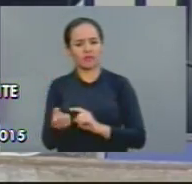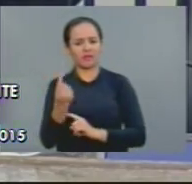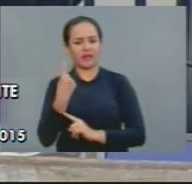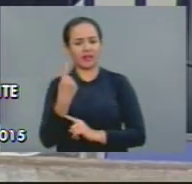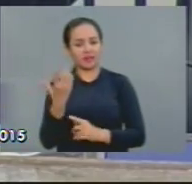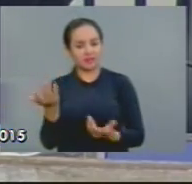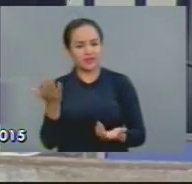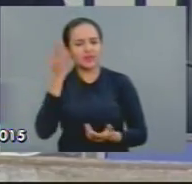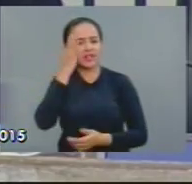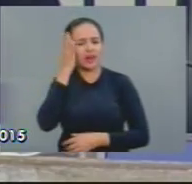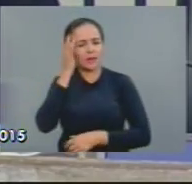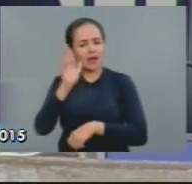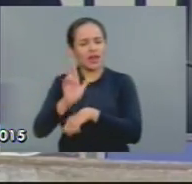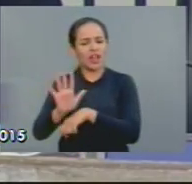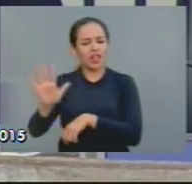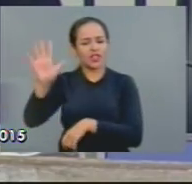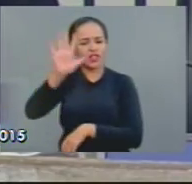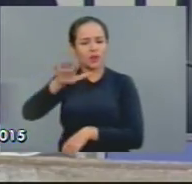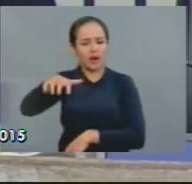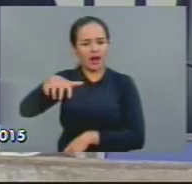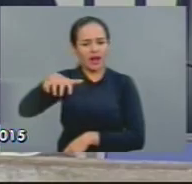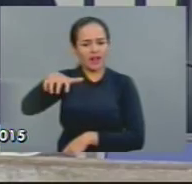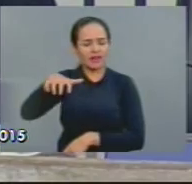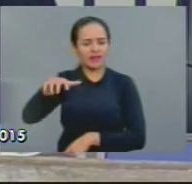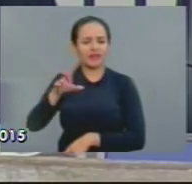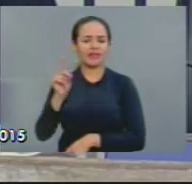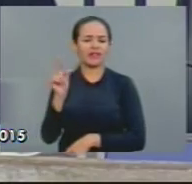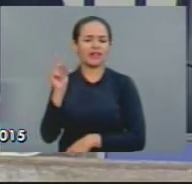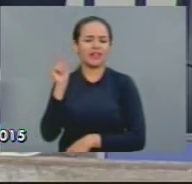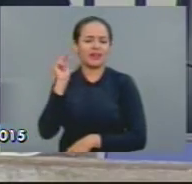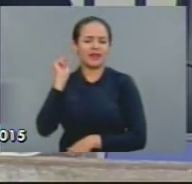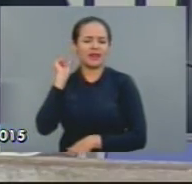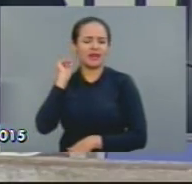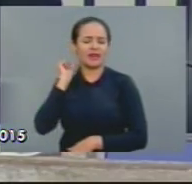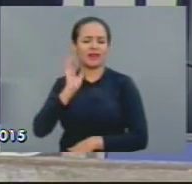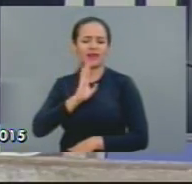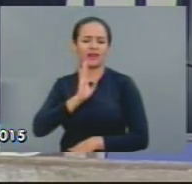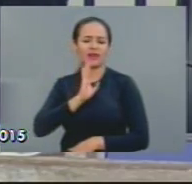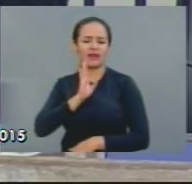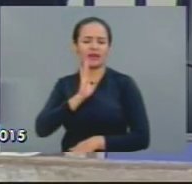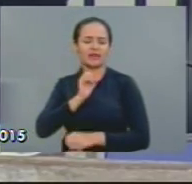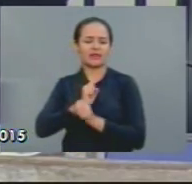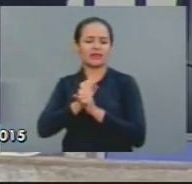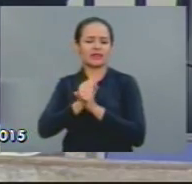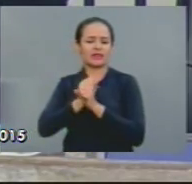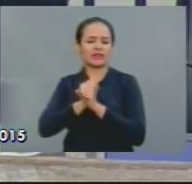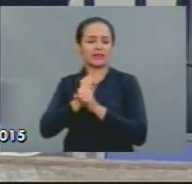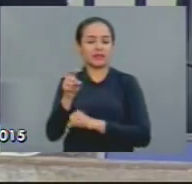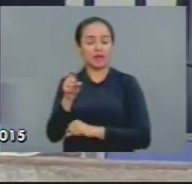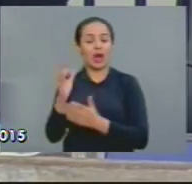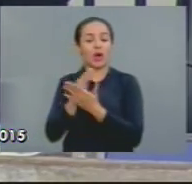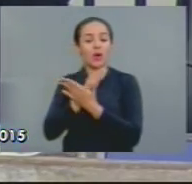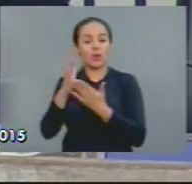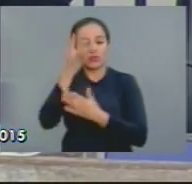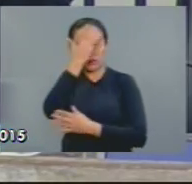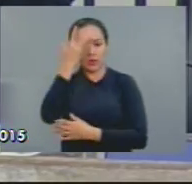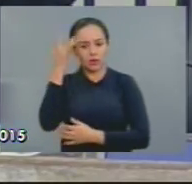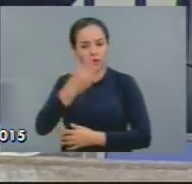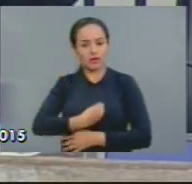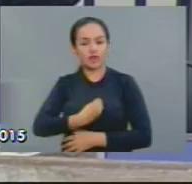mais antiga delas, aqui faz com que muitos ali conseguissem vencer na vida, mas não há